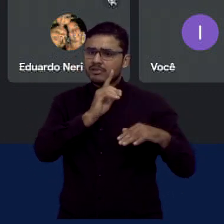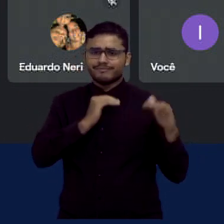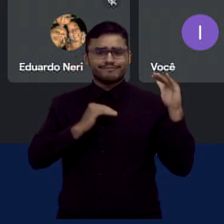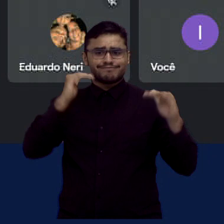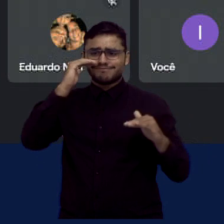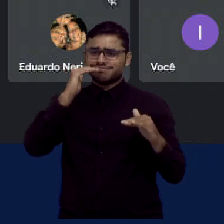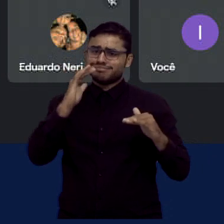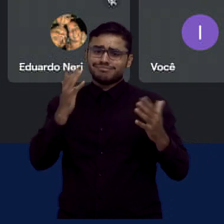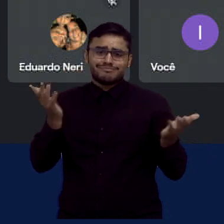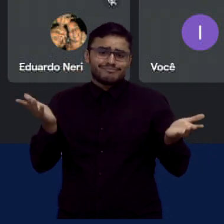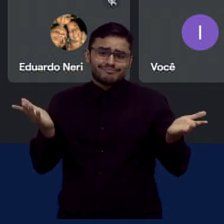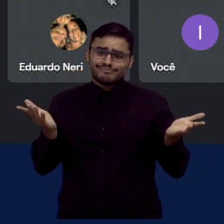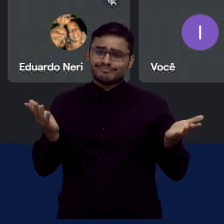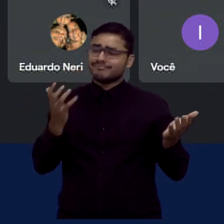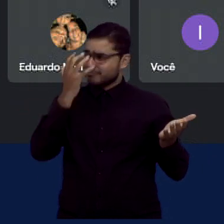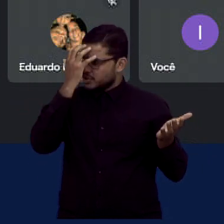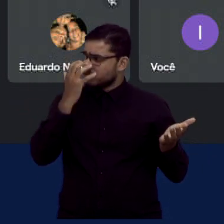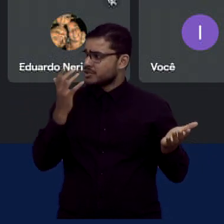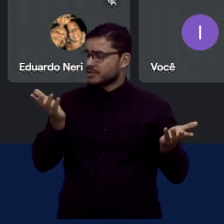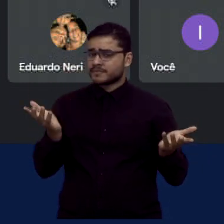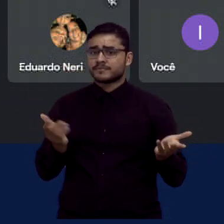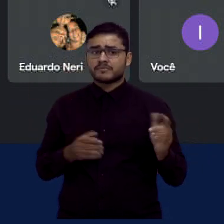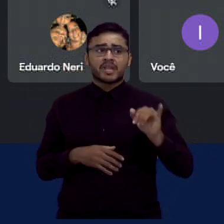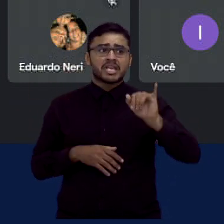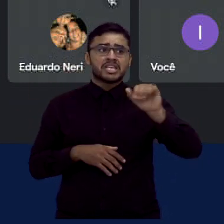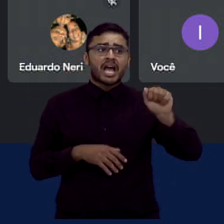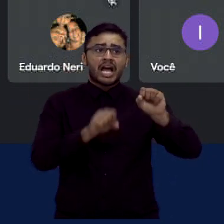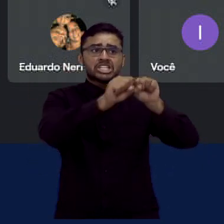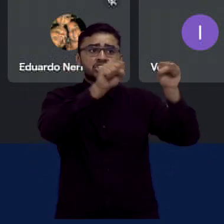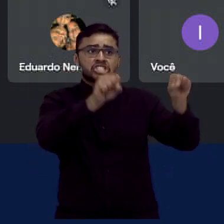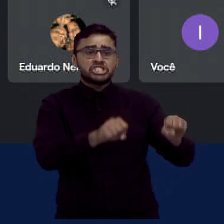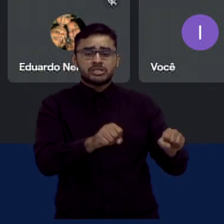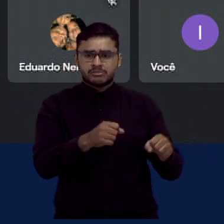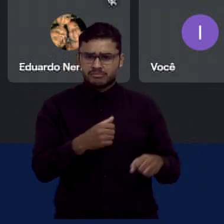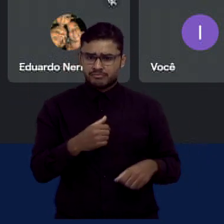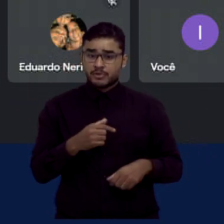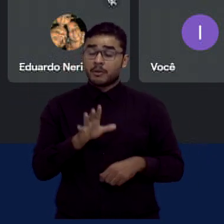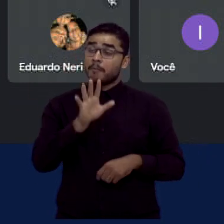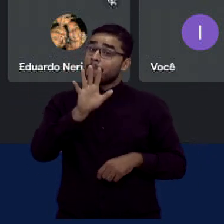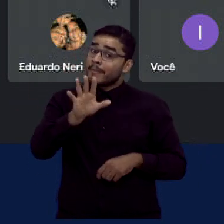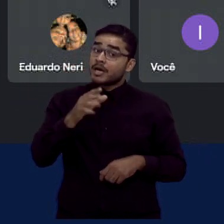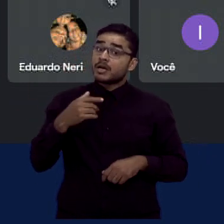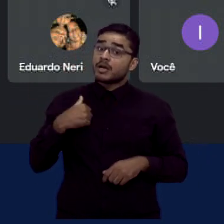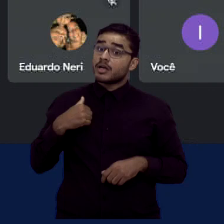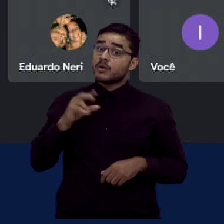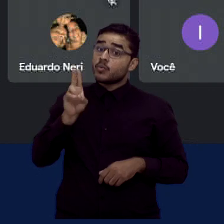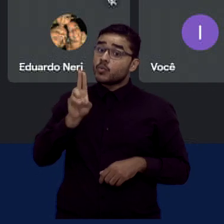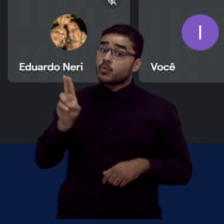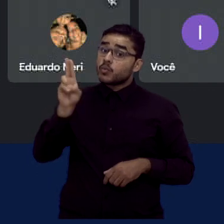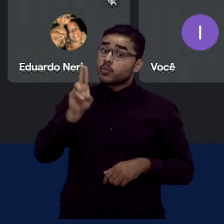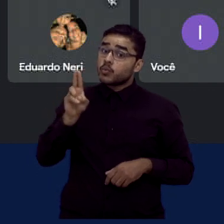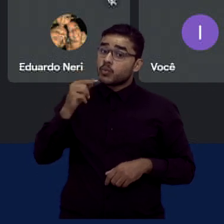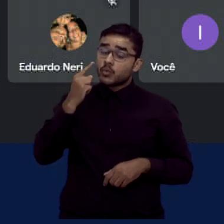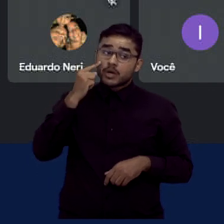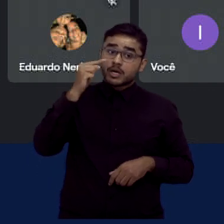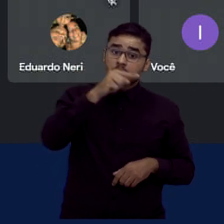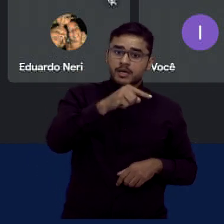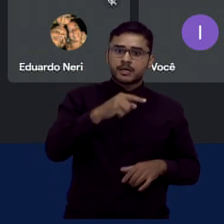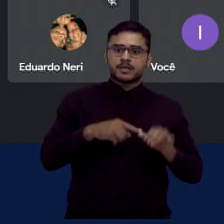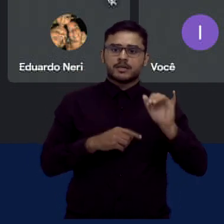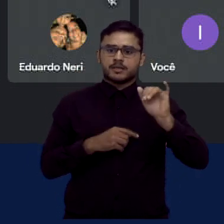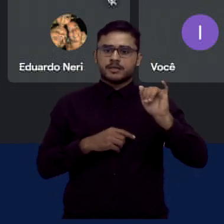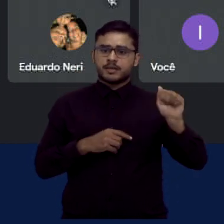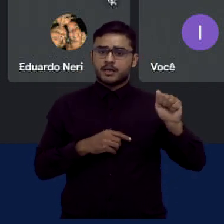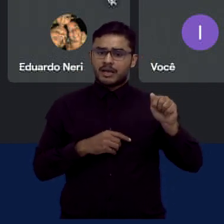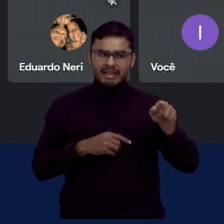mas eu acho que nós, autores, nós, artistas, devemos começar a mudar a maneira como vamos ver a IA. Porque ela não vai